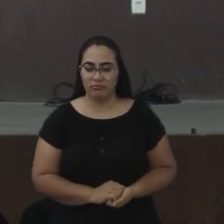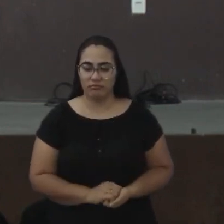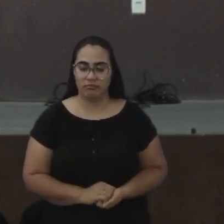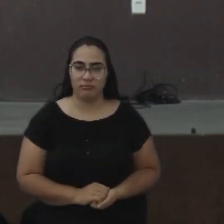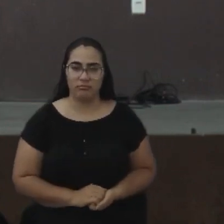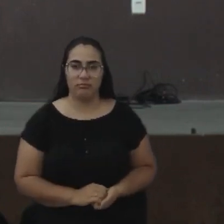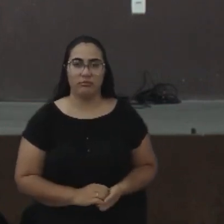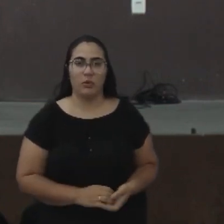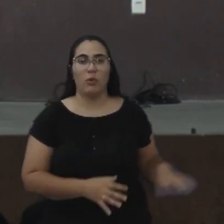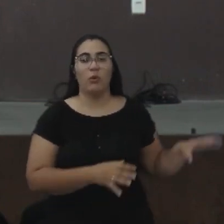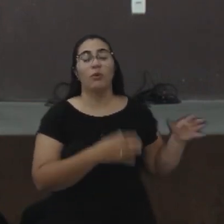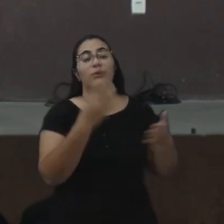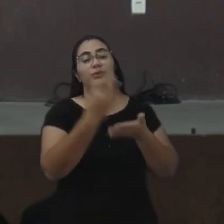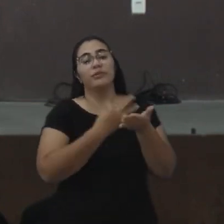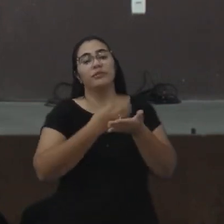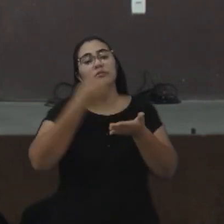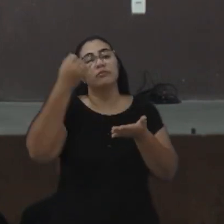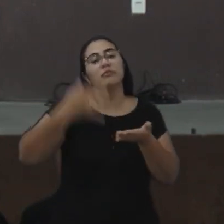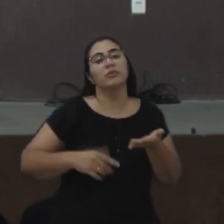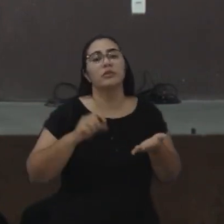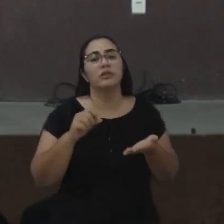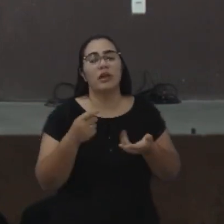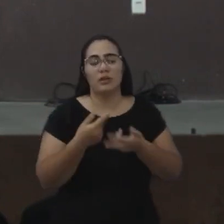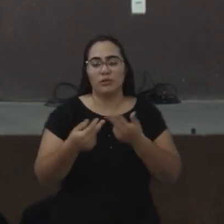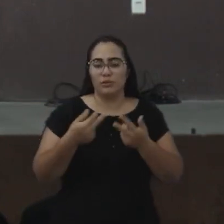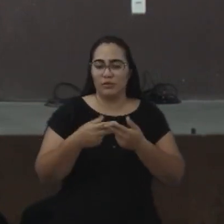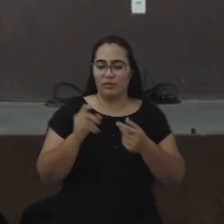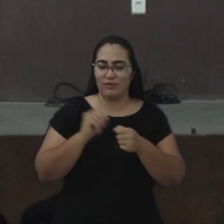O texto continua dizendo, pois aquilo que eles fazem em